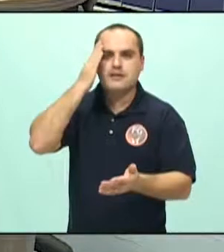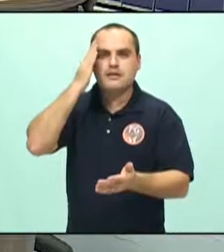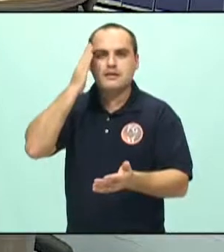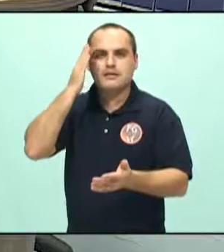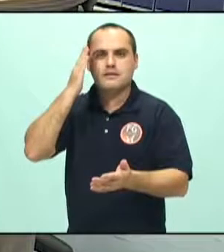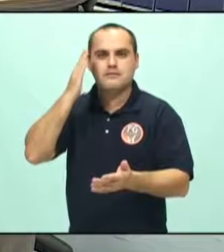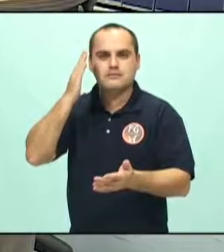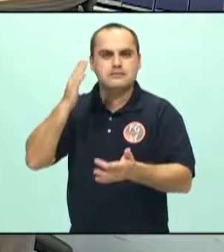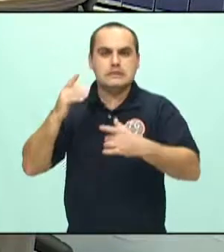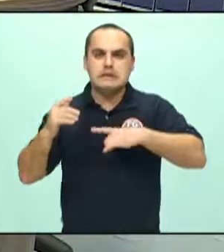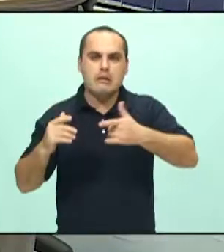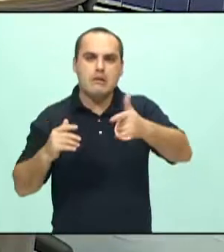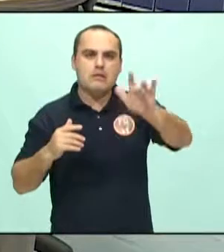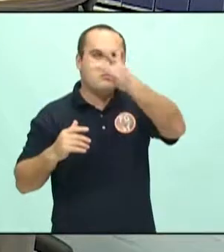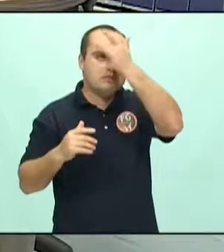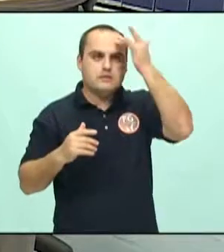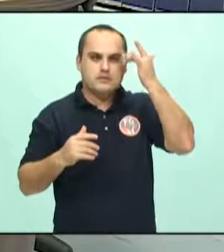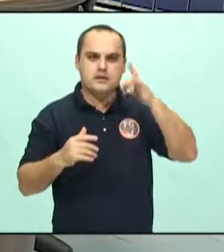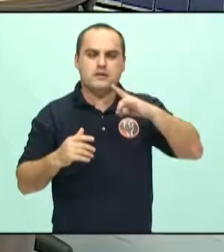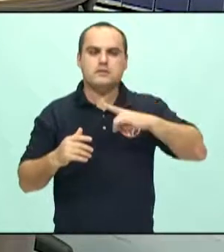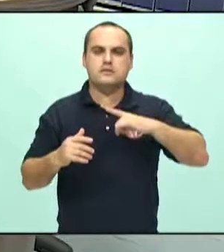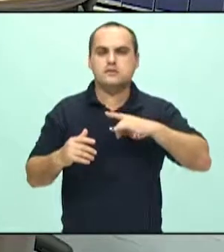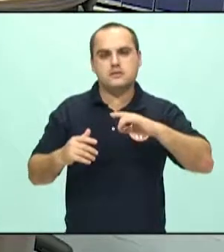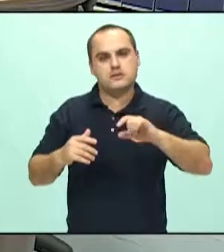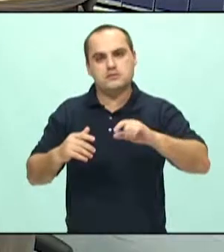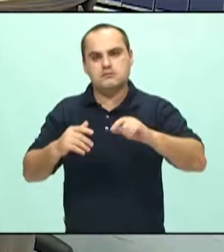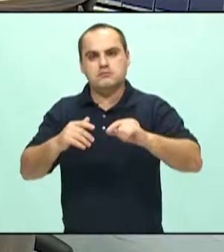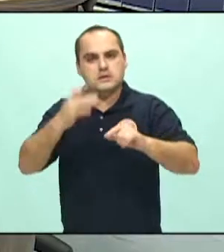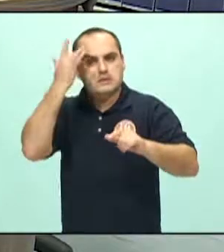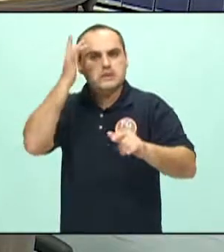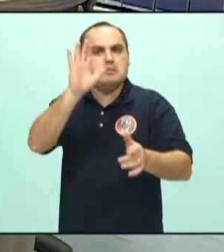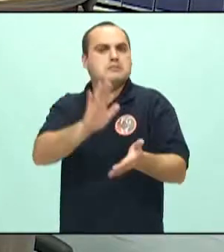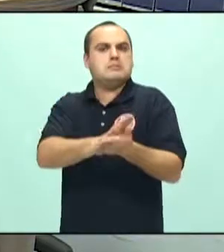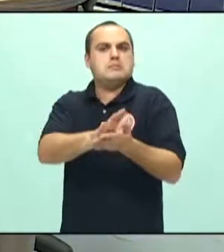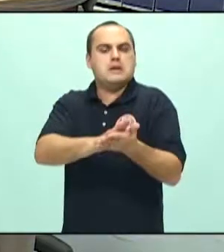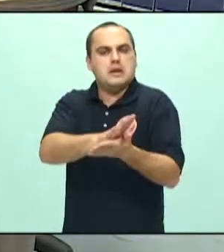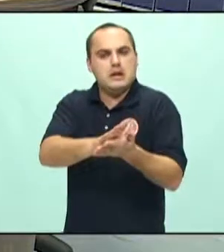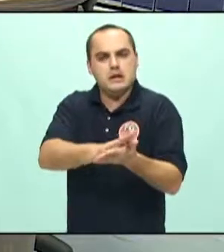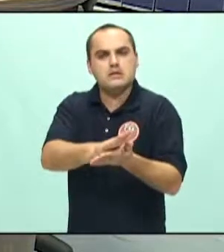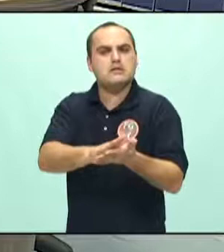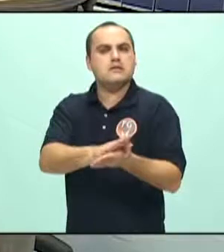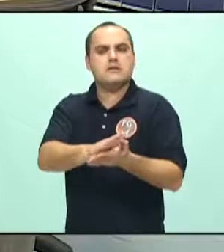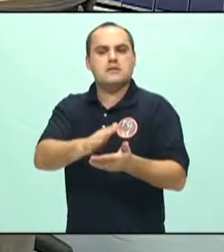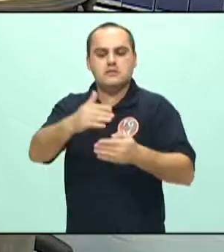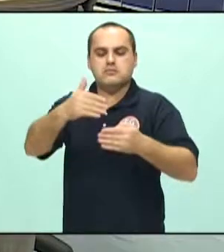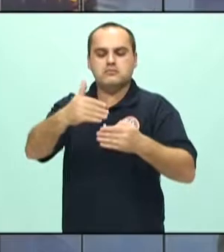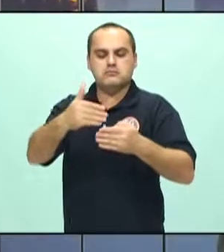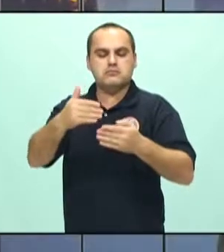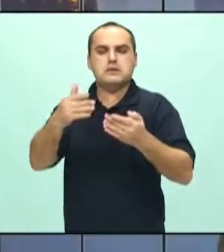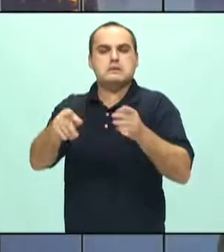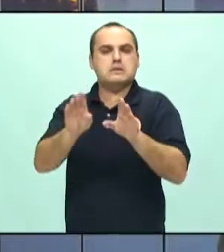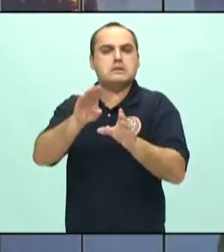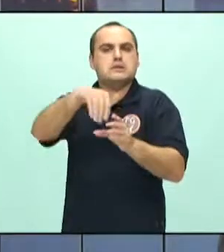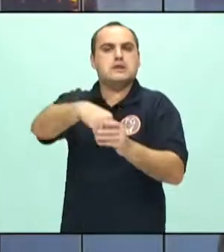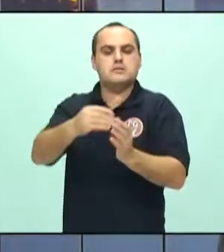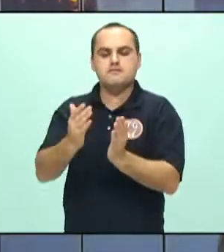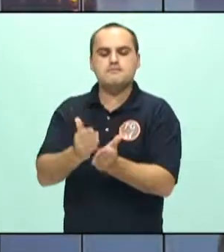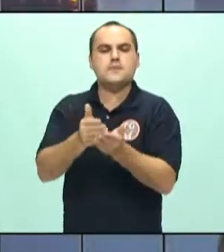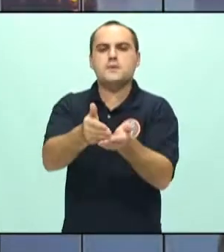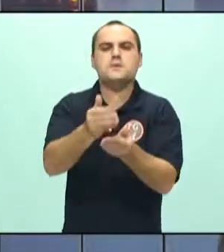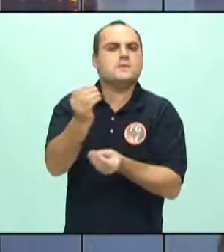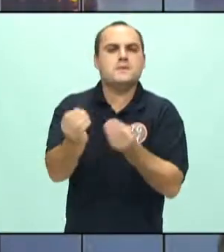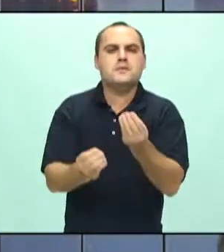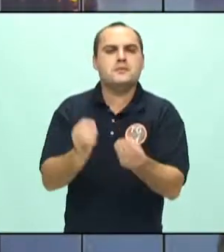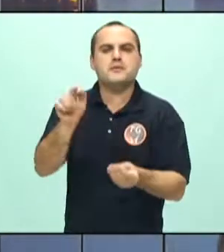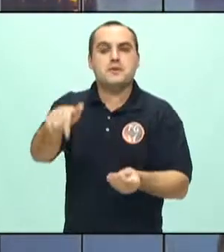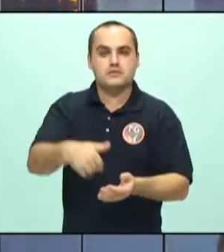muro para dentro do porto. As pessoas até mais antigas que também viram, conseguiram relembrar